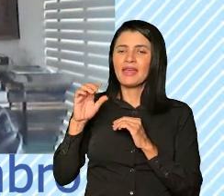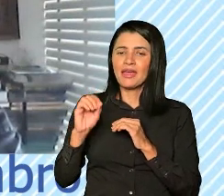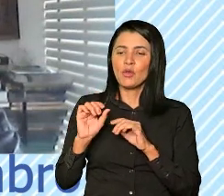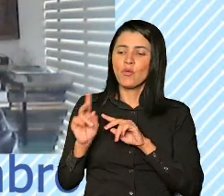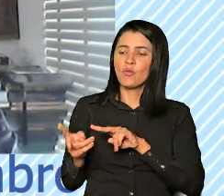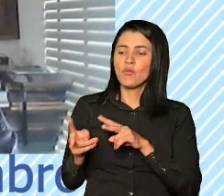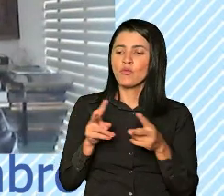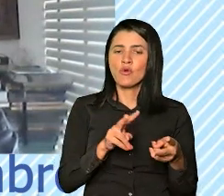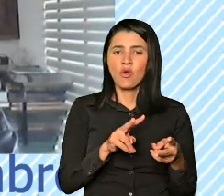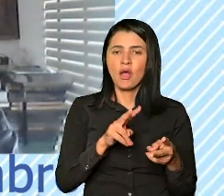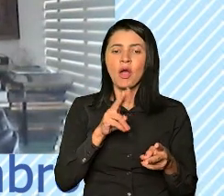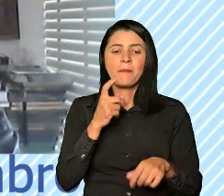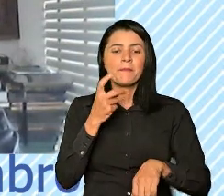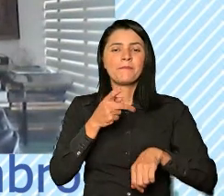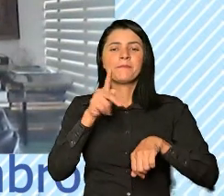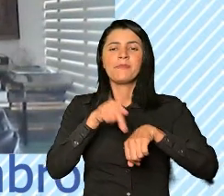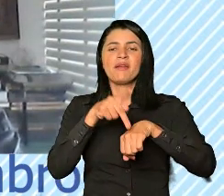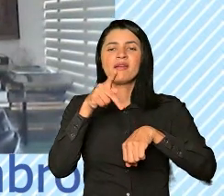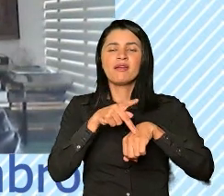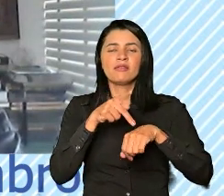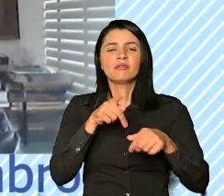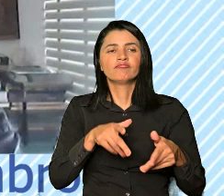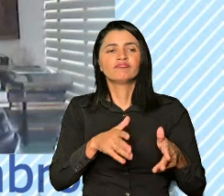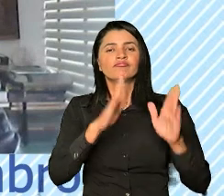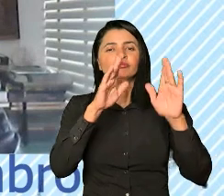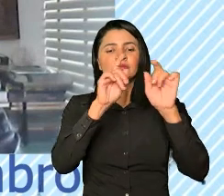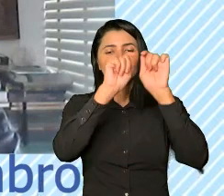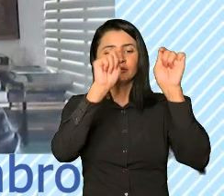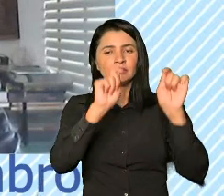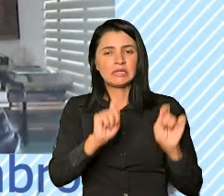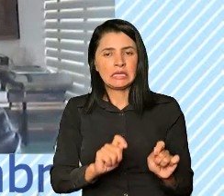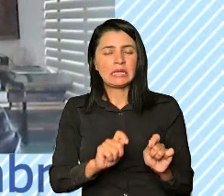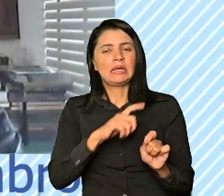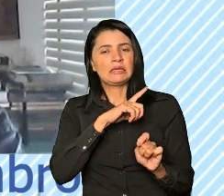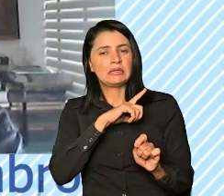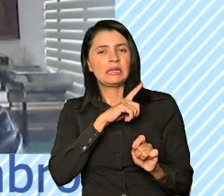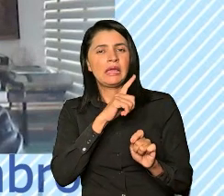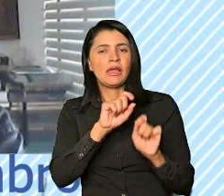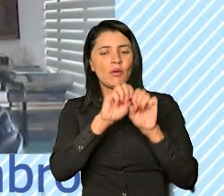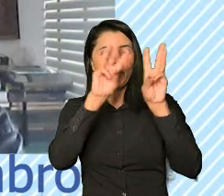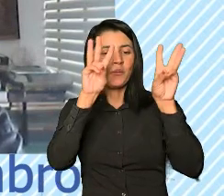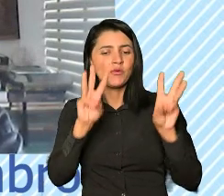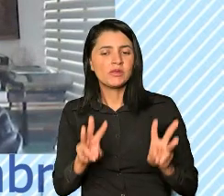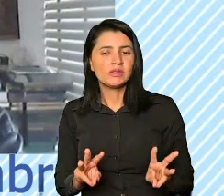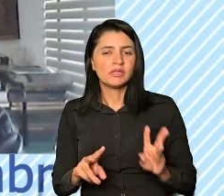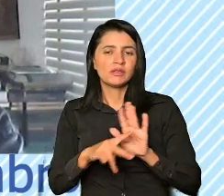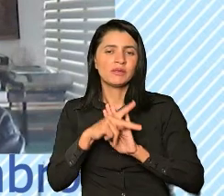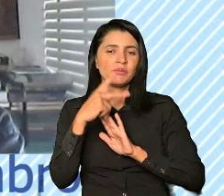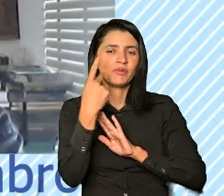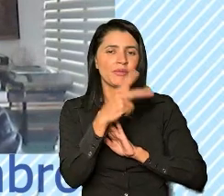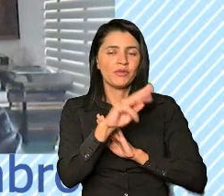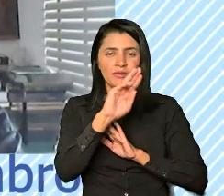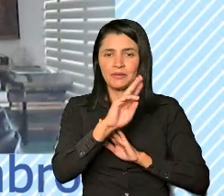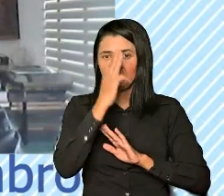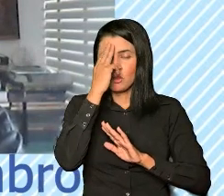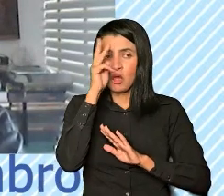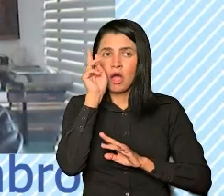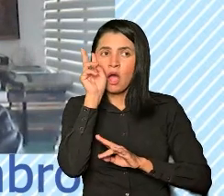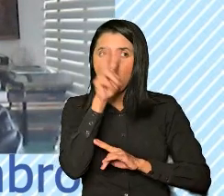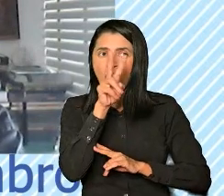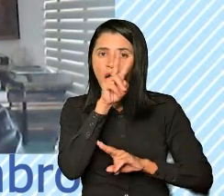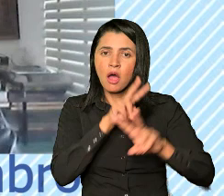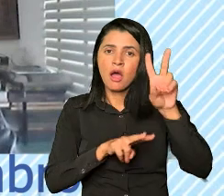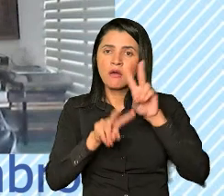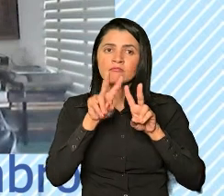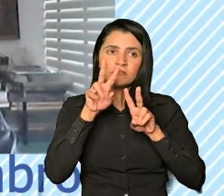um monumento, nós temos um busto, nós temos um museu específico. Então, essa memória visível,